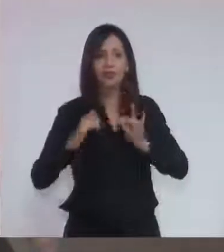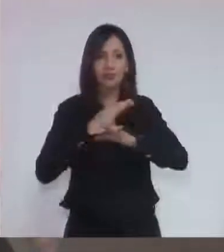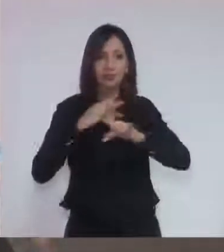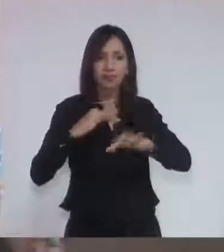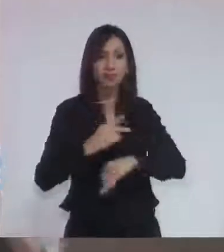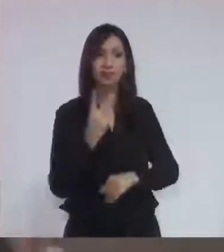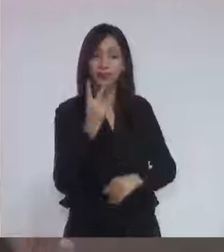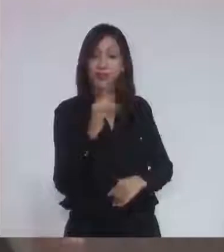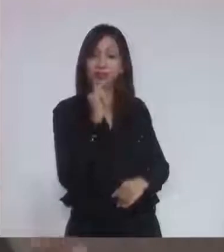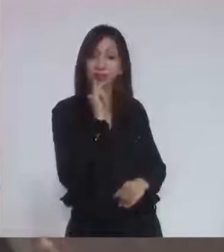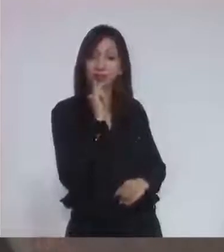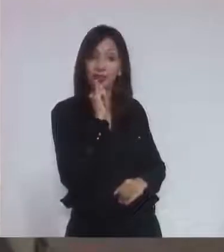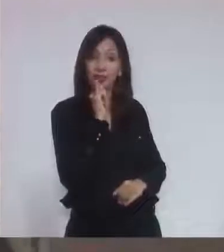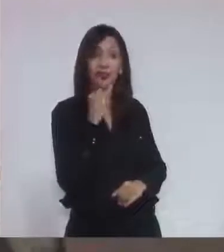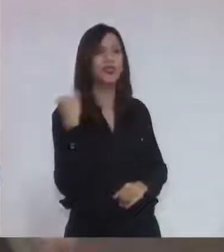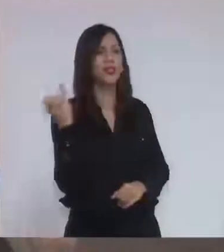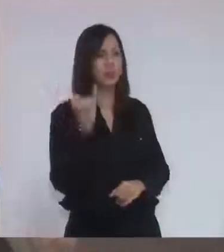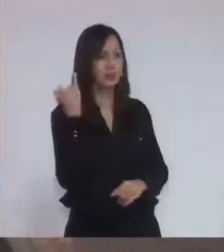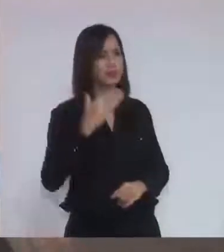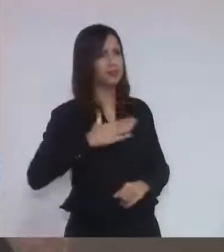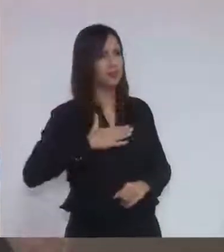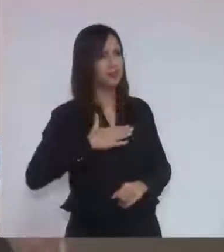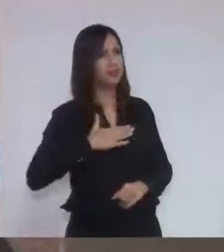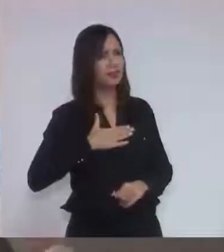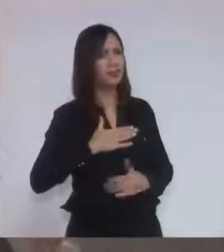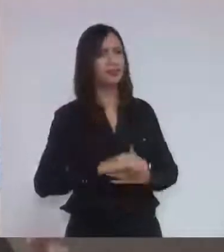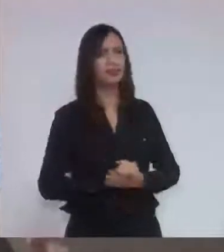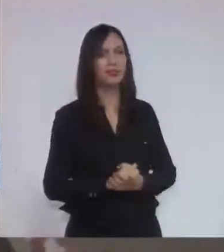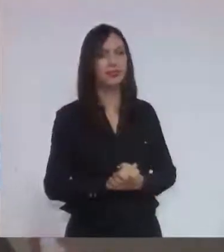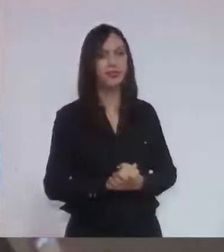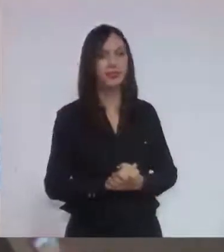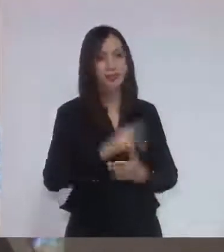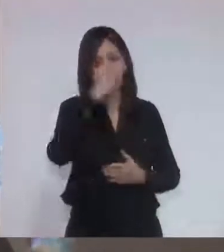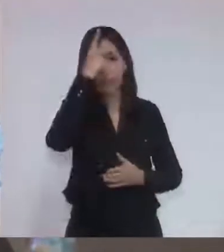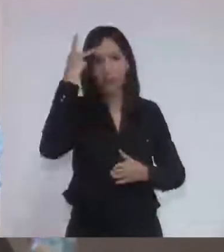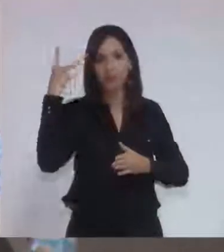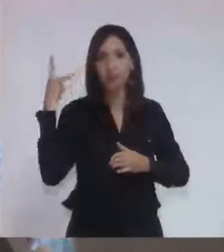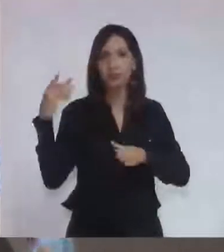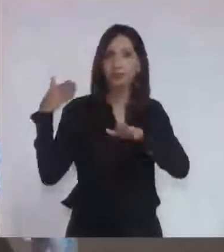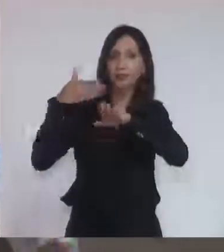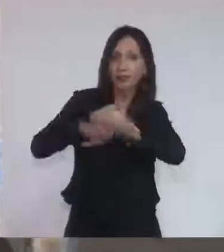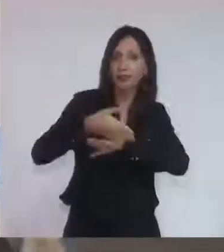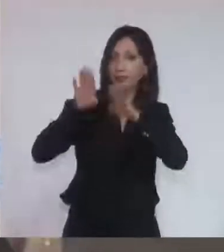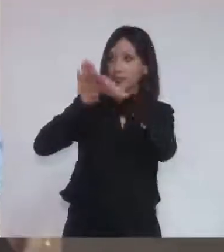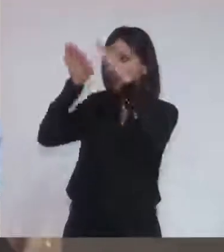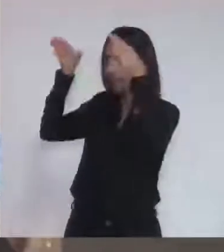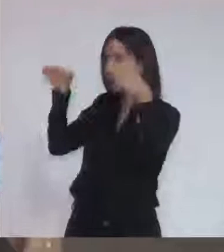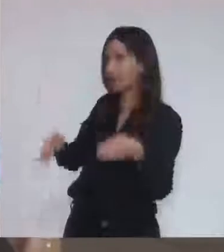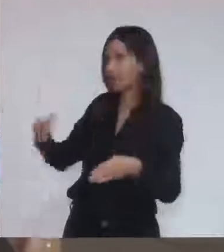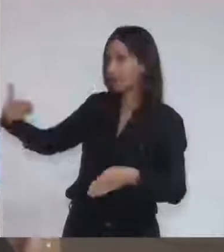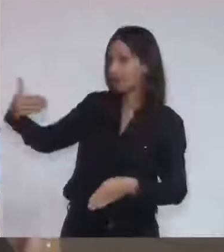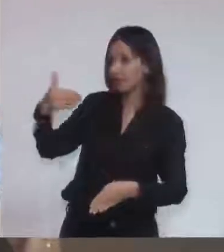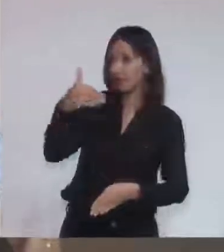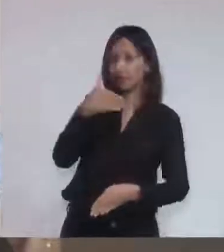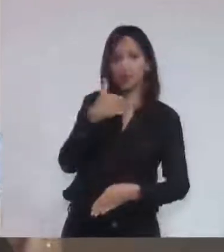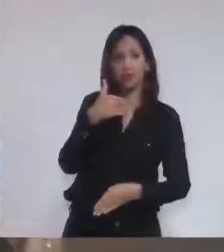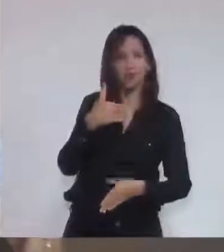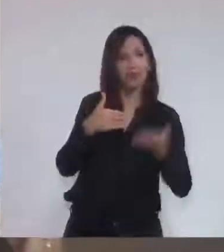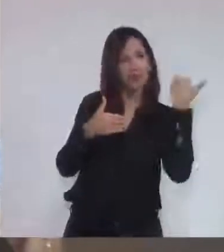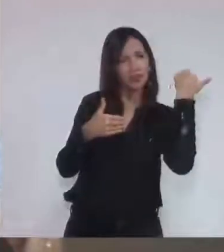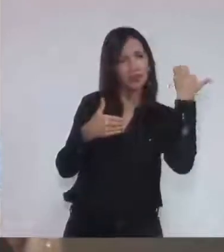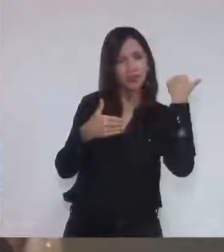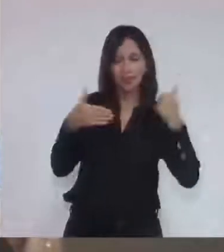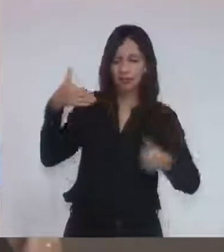dois exemplos que são importantes no meu modo de entender. Quem chega na nossa cidade ali pela região do Portal, e antigamente